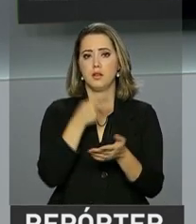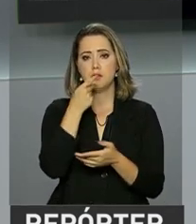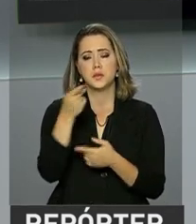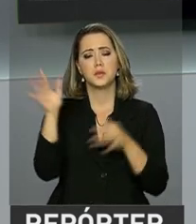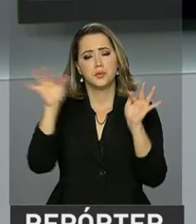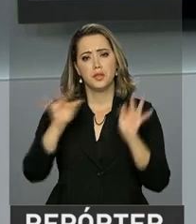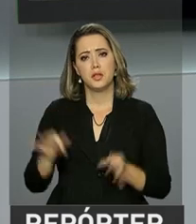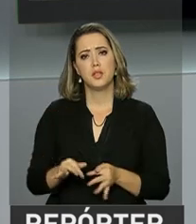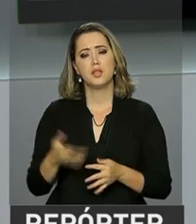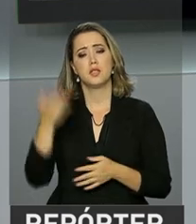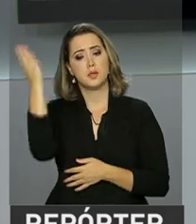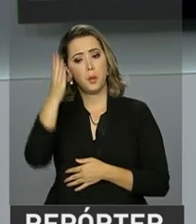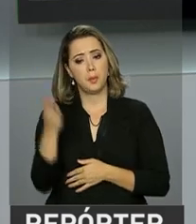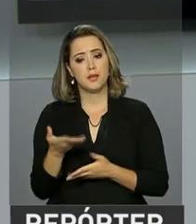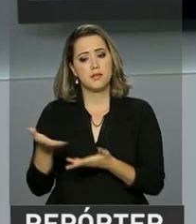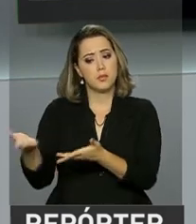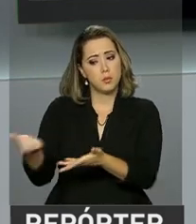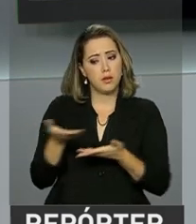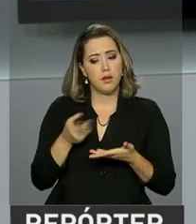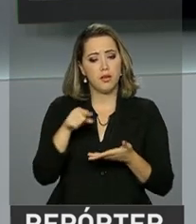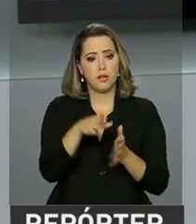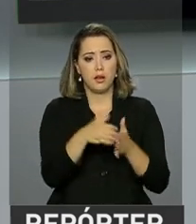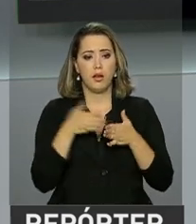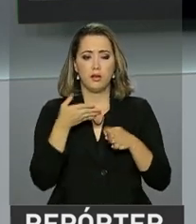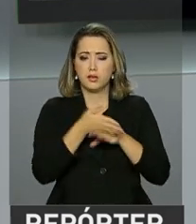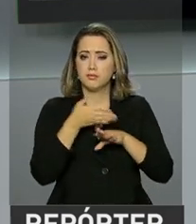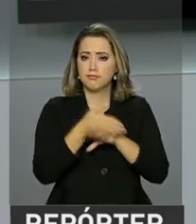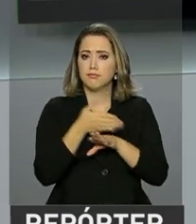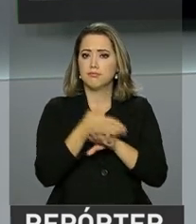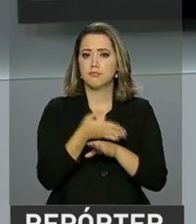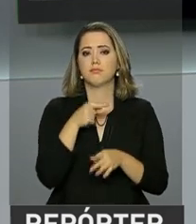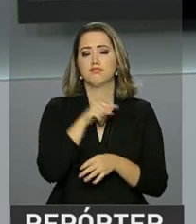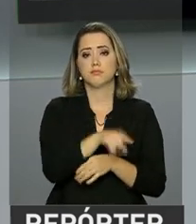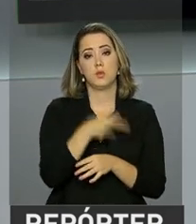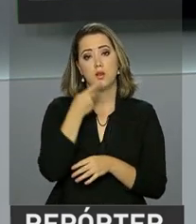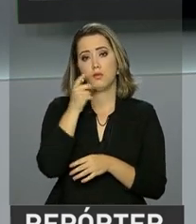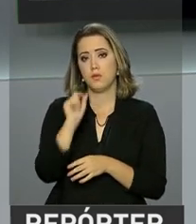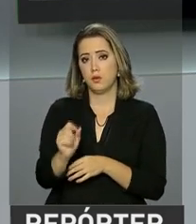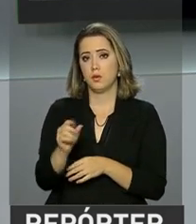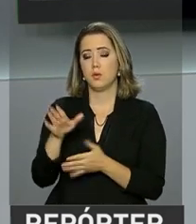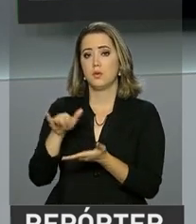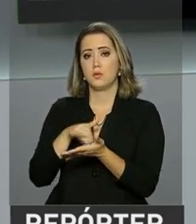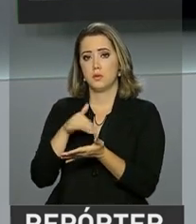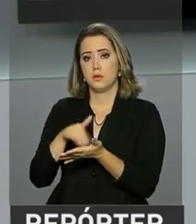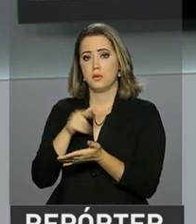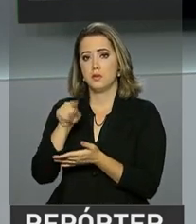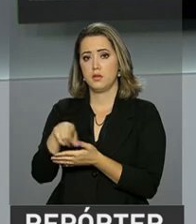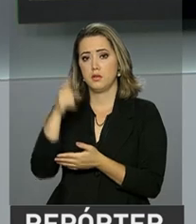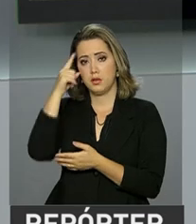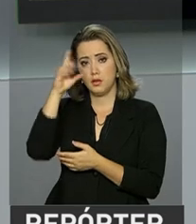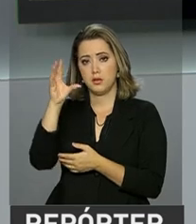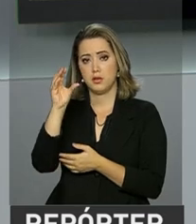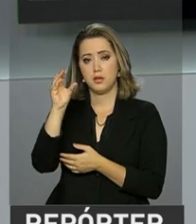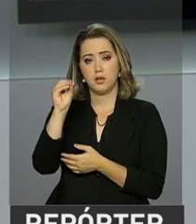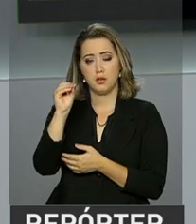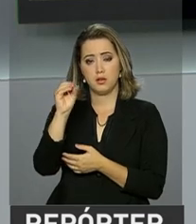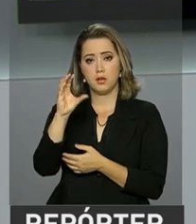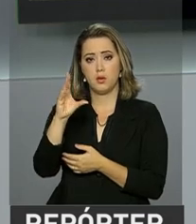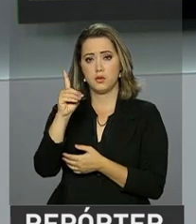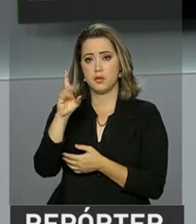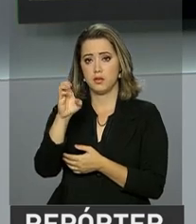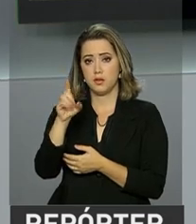satisfação com a iniciativa do Brasil de ir para ingressar no grupo segundo o secretário geral a ideia da ocde é ser uma